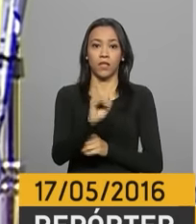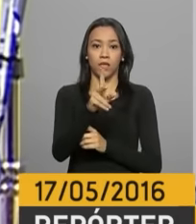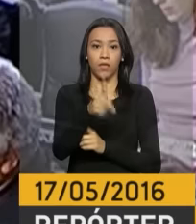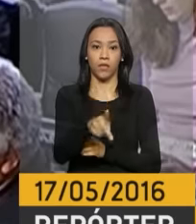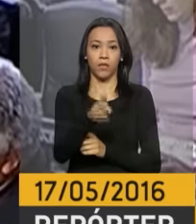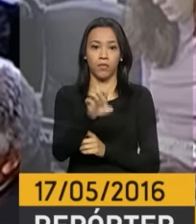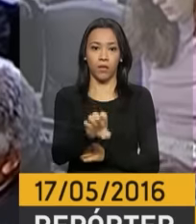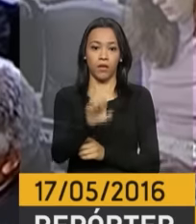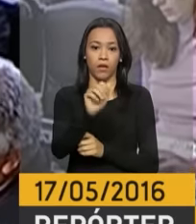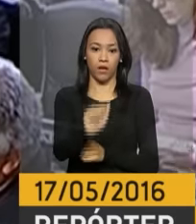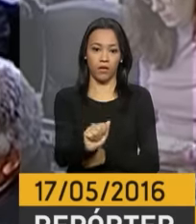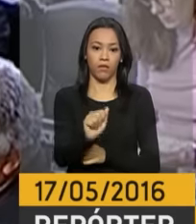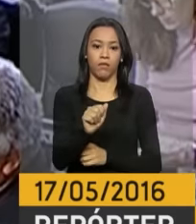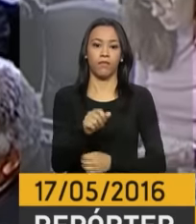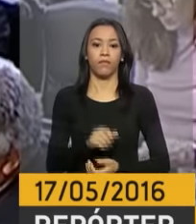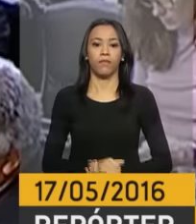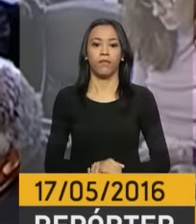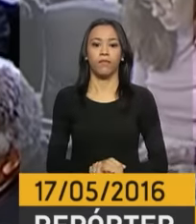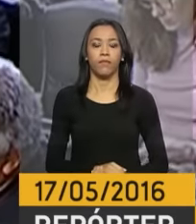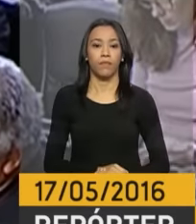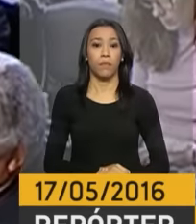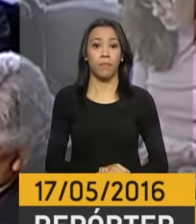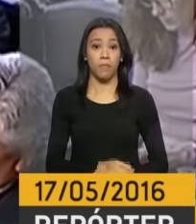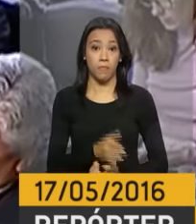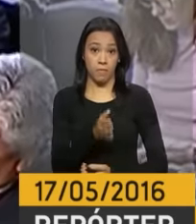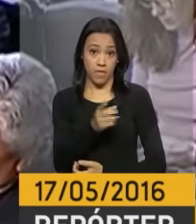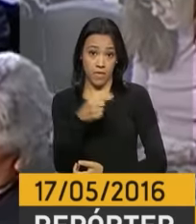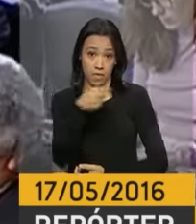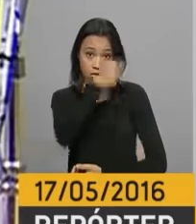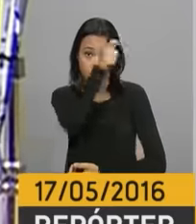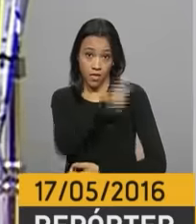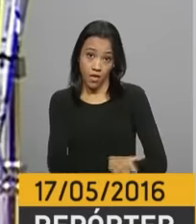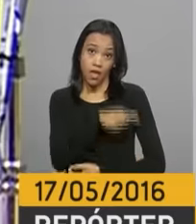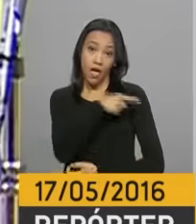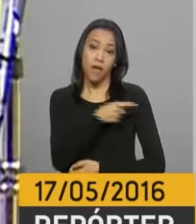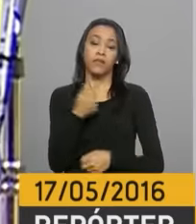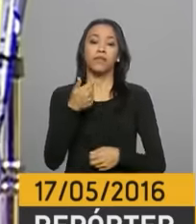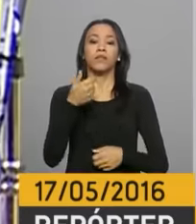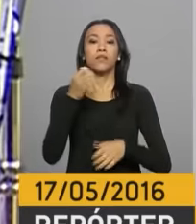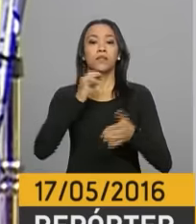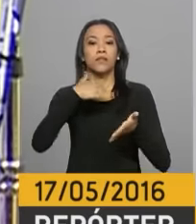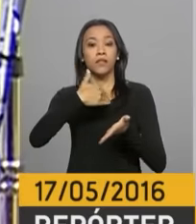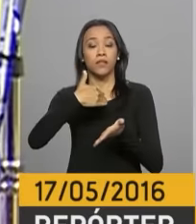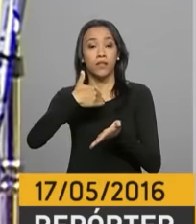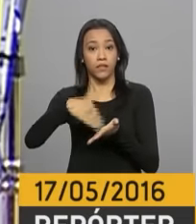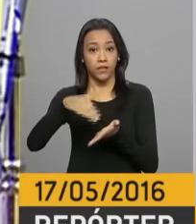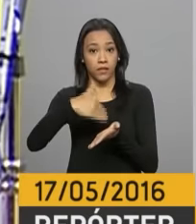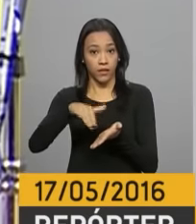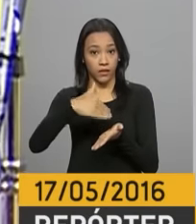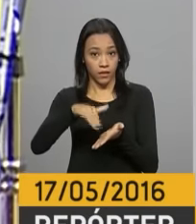Pois não. O Mansueto será o secretário de acompanhamento econômico.